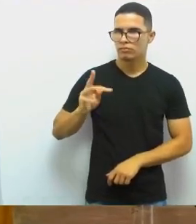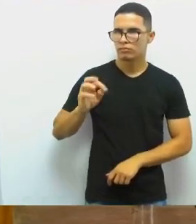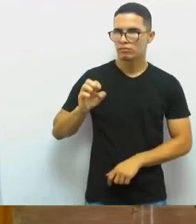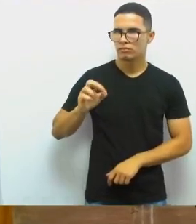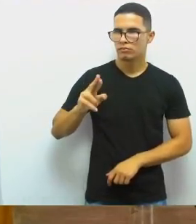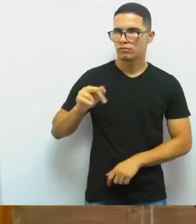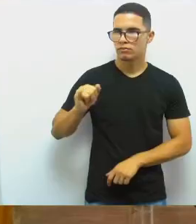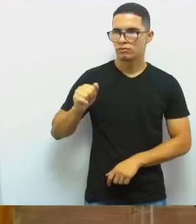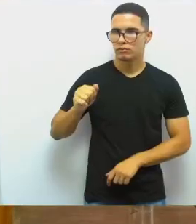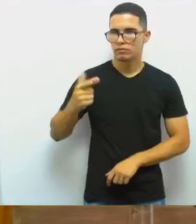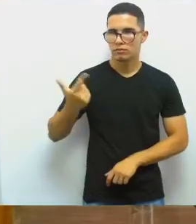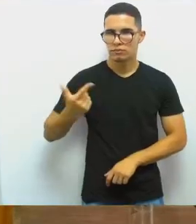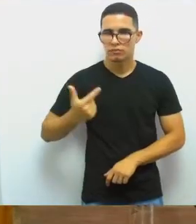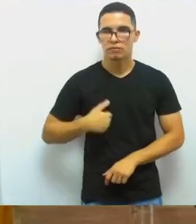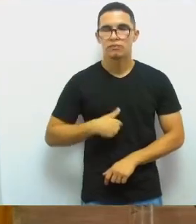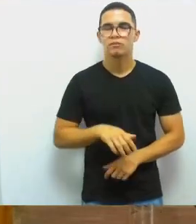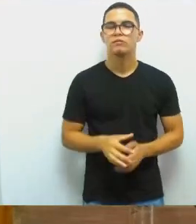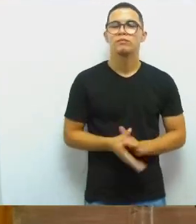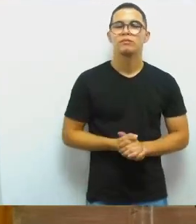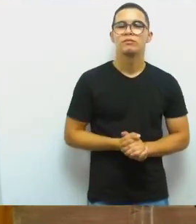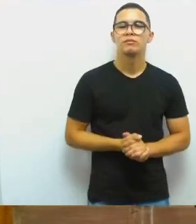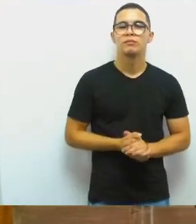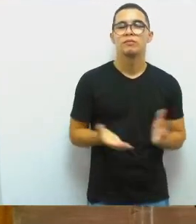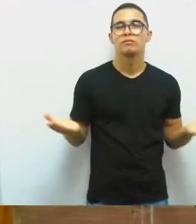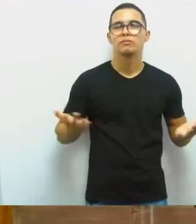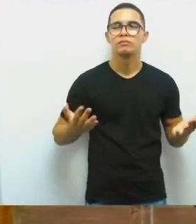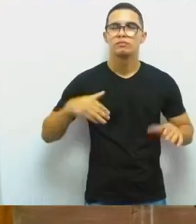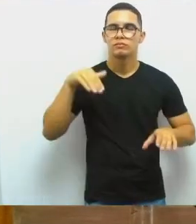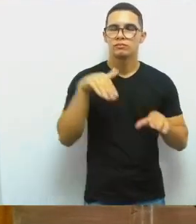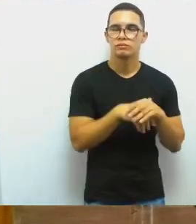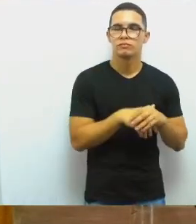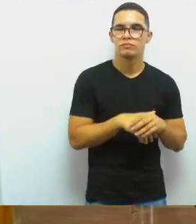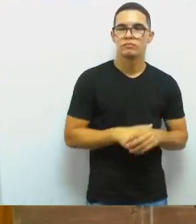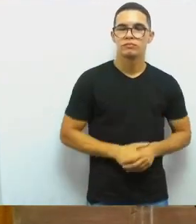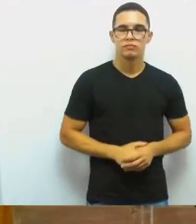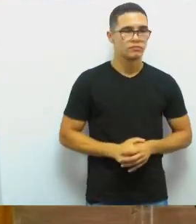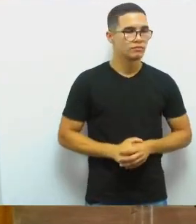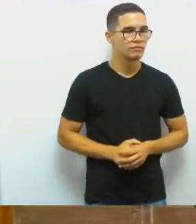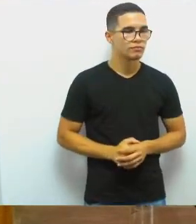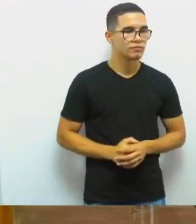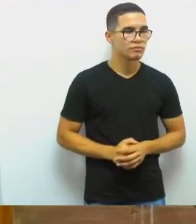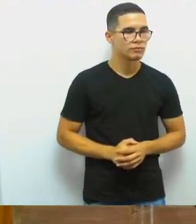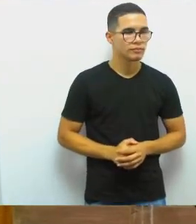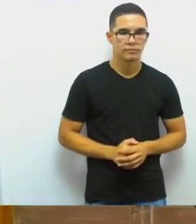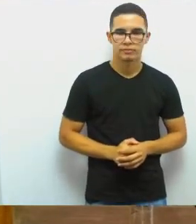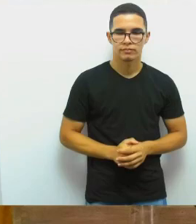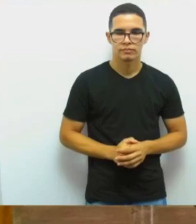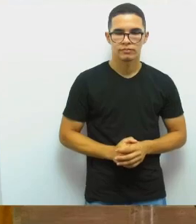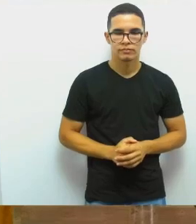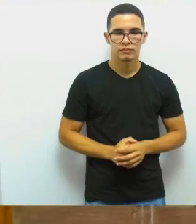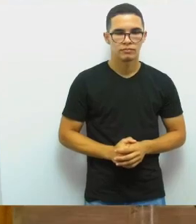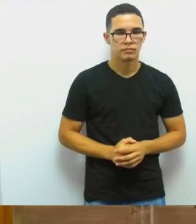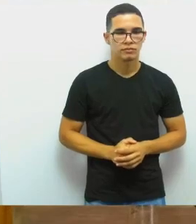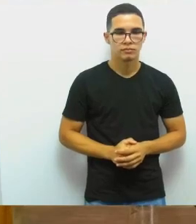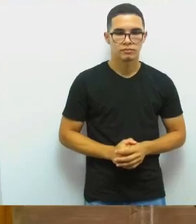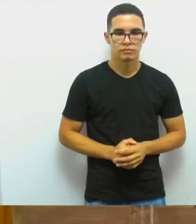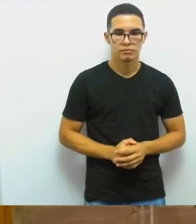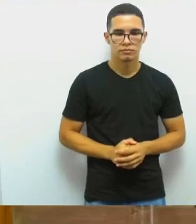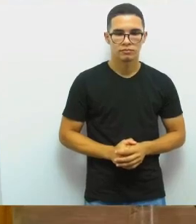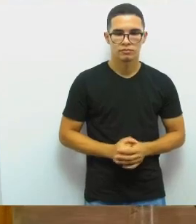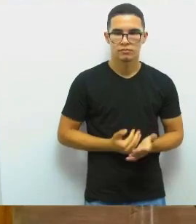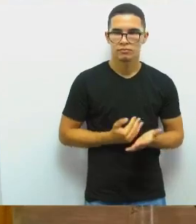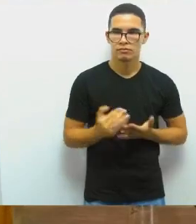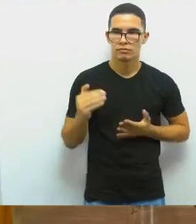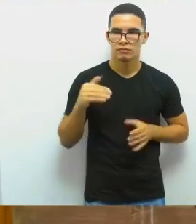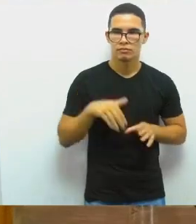distrito do município de Angra dos Reis. Colocar em discussão e votação a matéria lida pelo primeiro secretário. Em discussão, em votação,